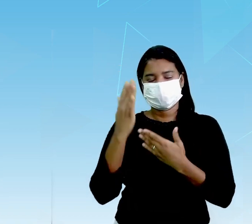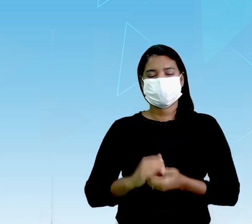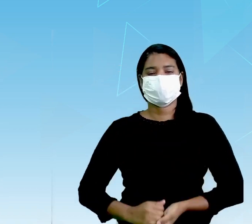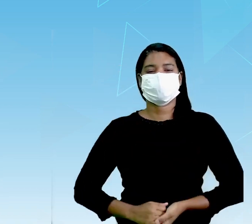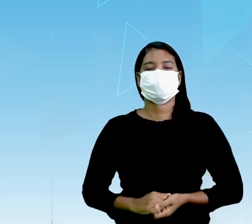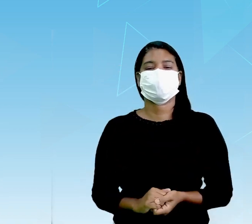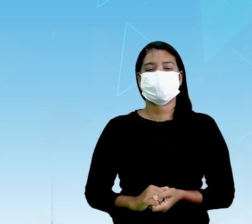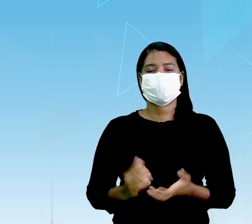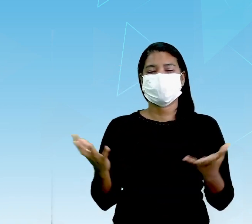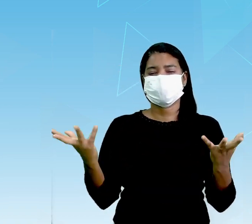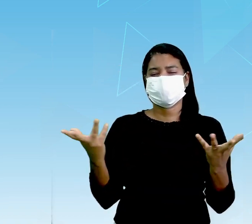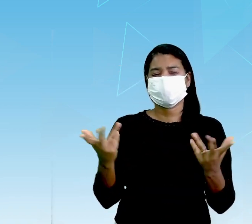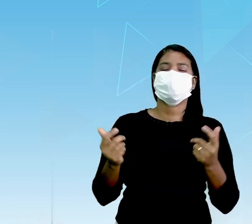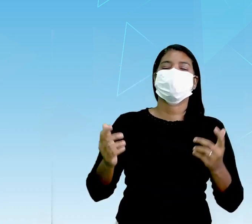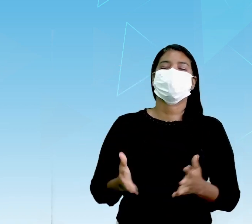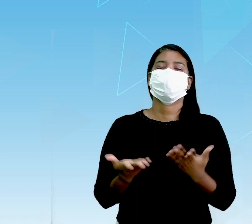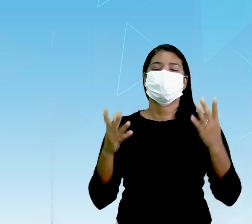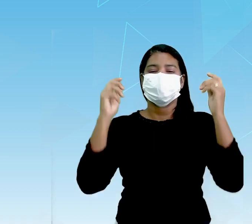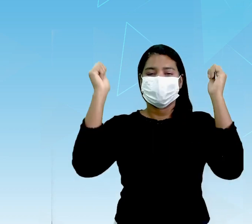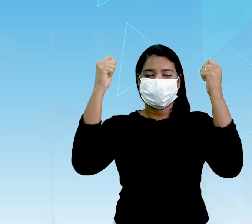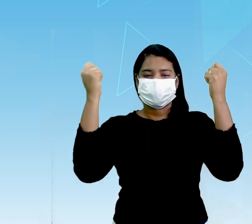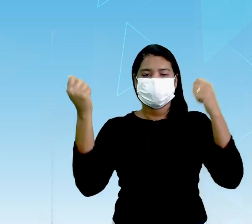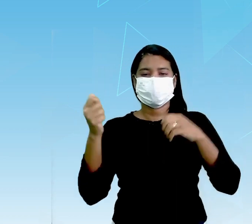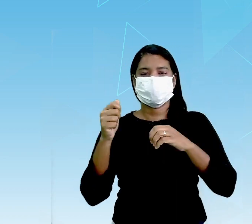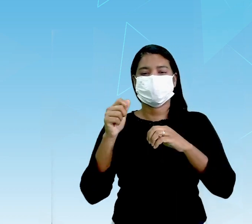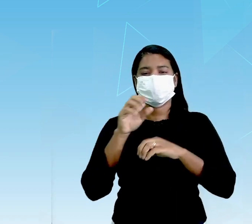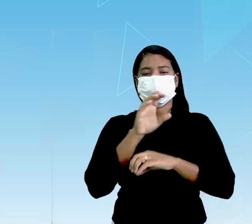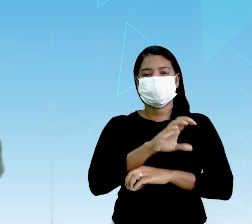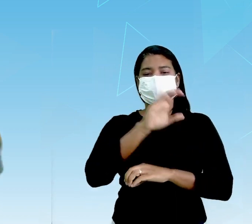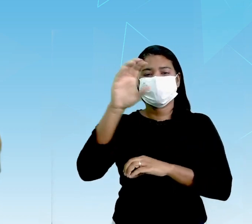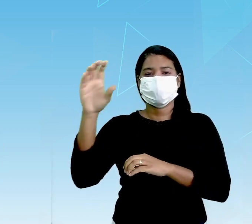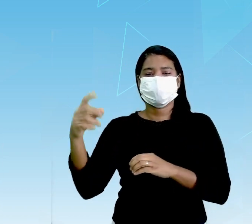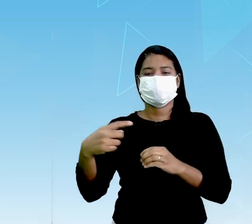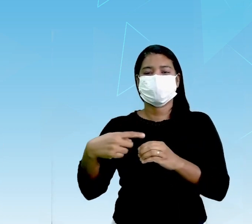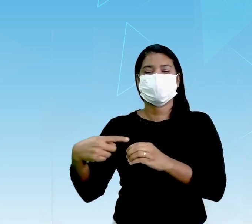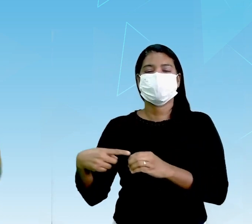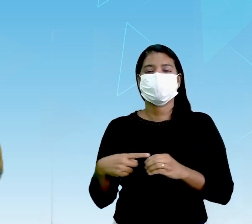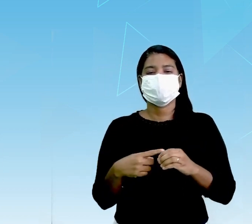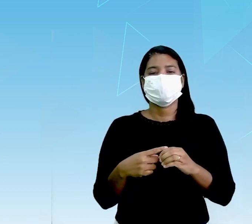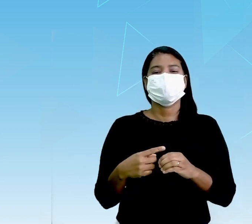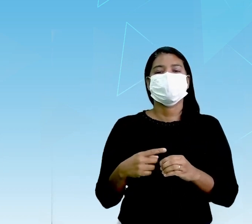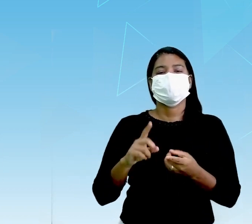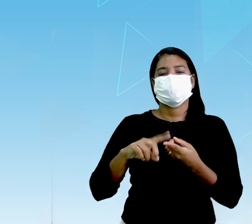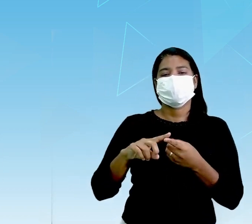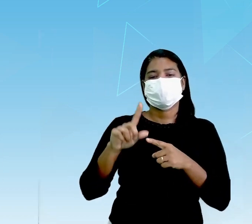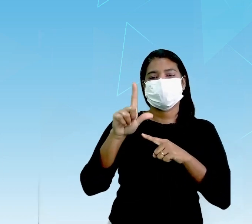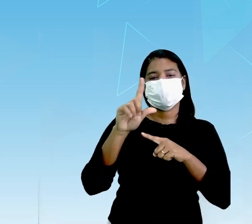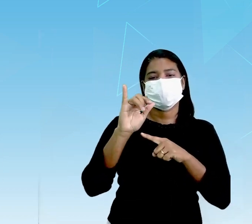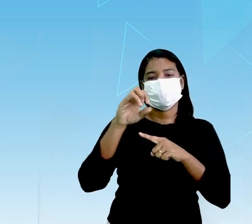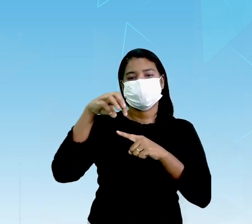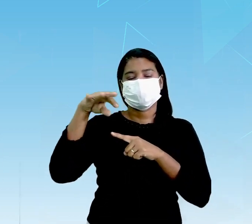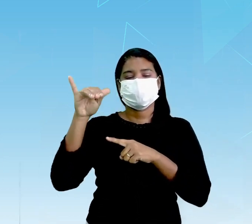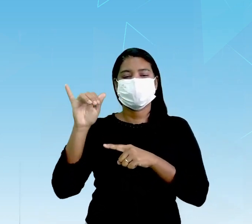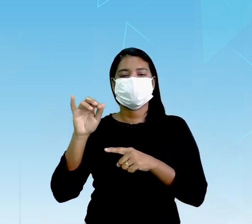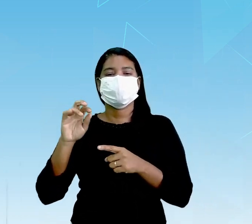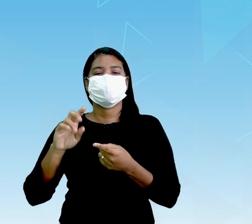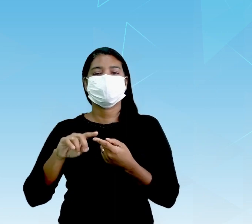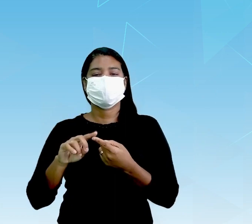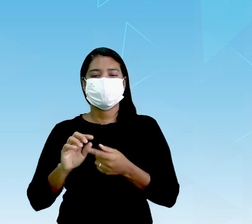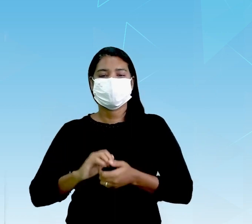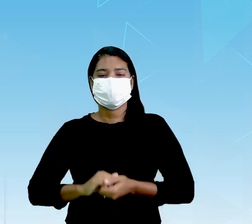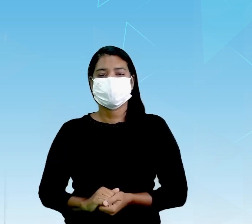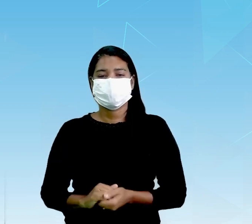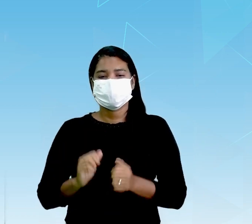pessoal maravilhoso aí de Caruaru, os demais municípios que dão apoio. Limoeiro, eu tô chegando logo aí para trabalhar